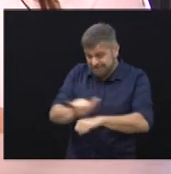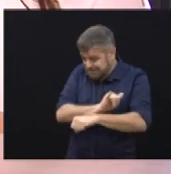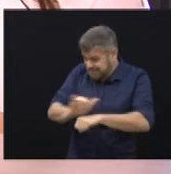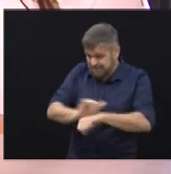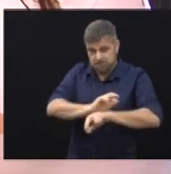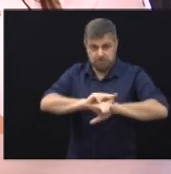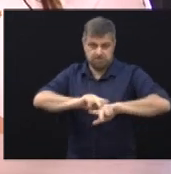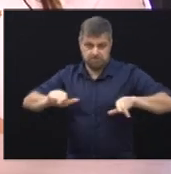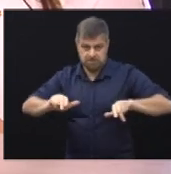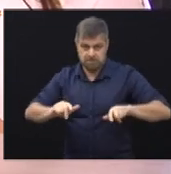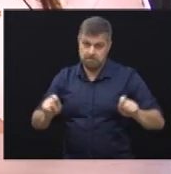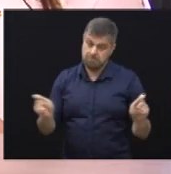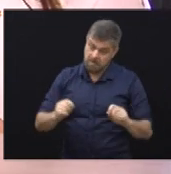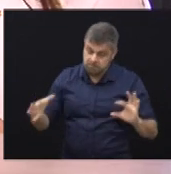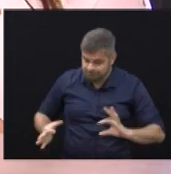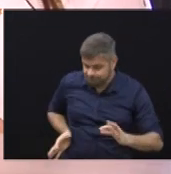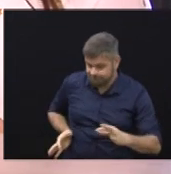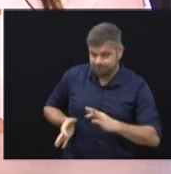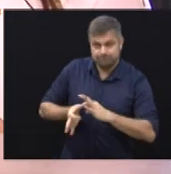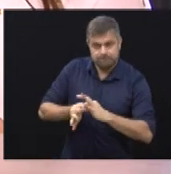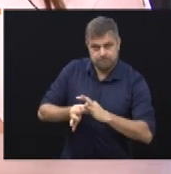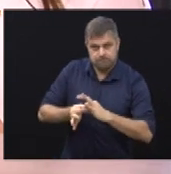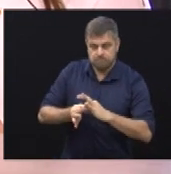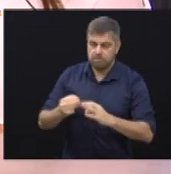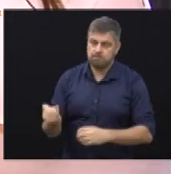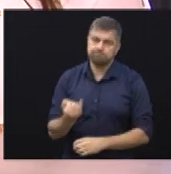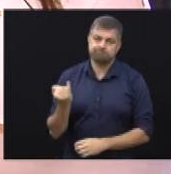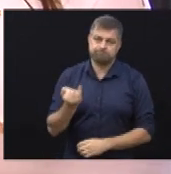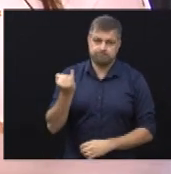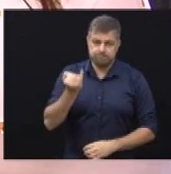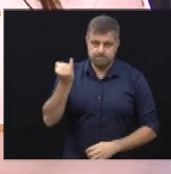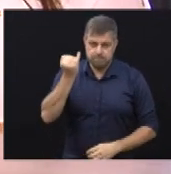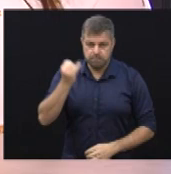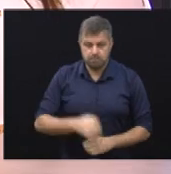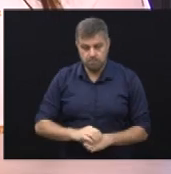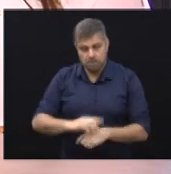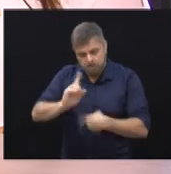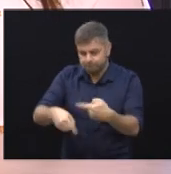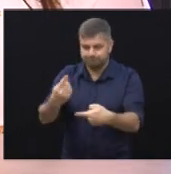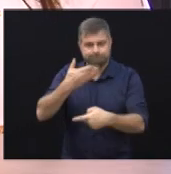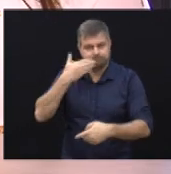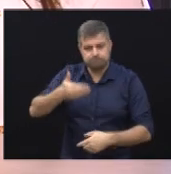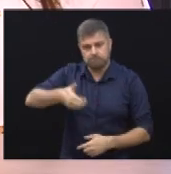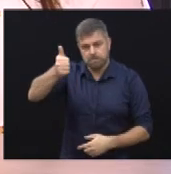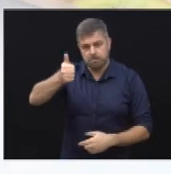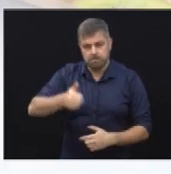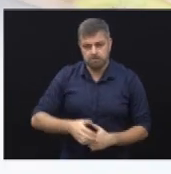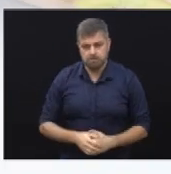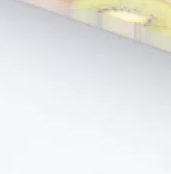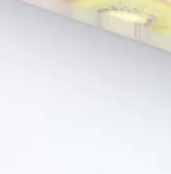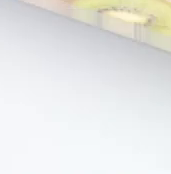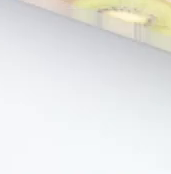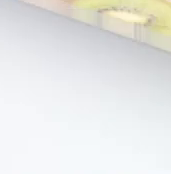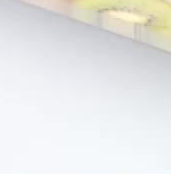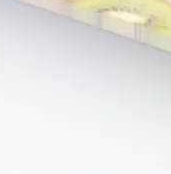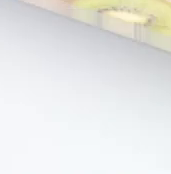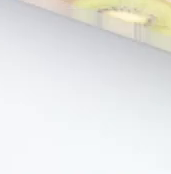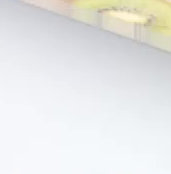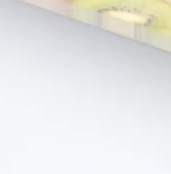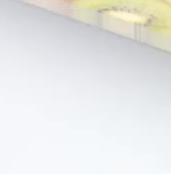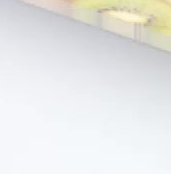protocolos, mas a associação entre terapias é muito importante para um resultado melhor.